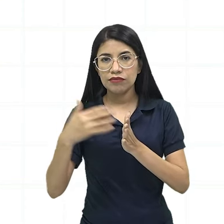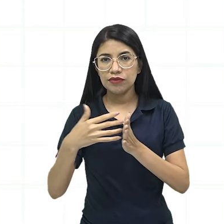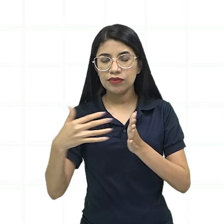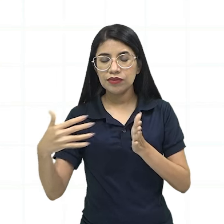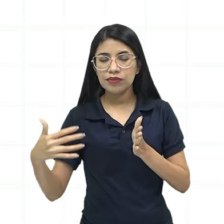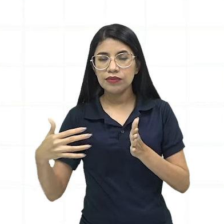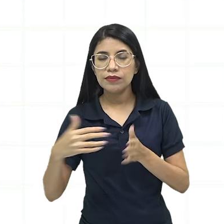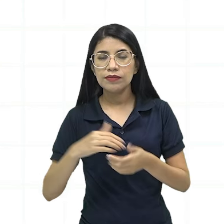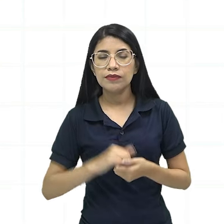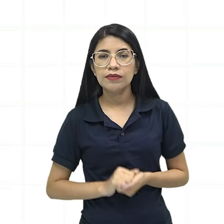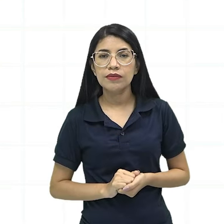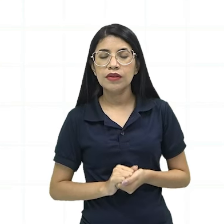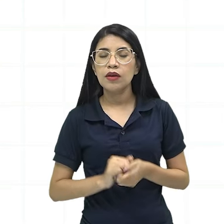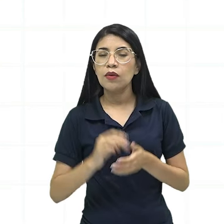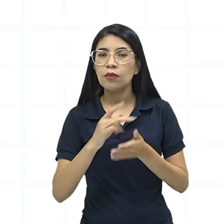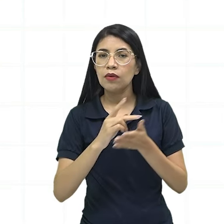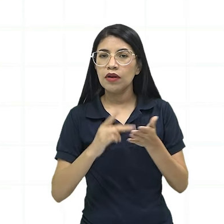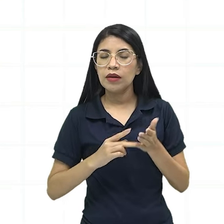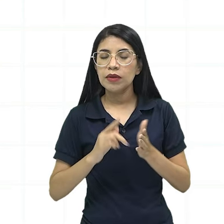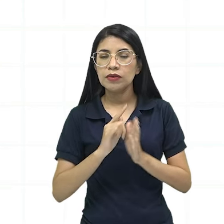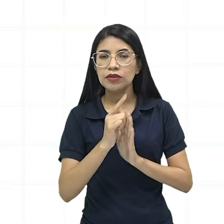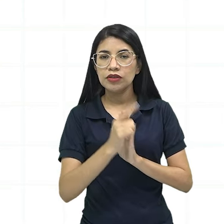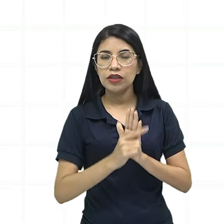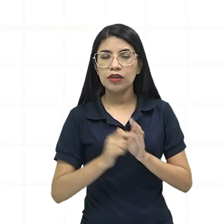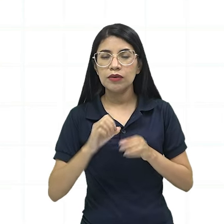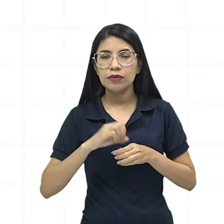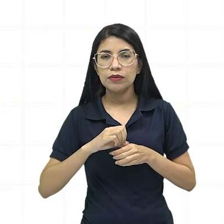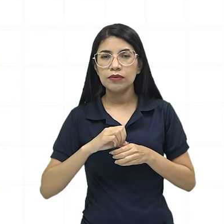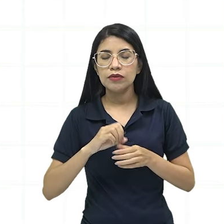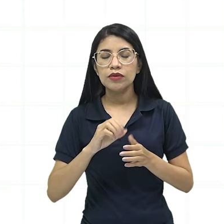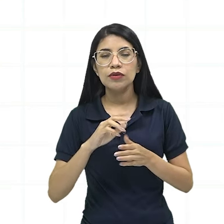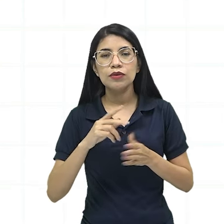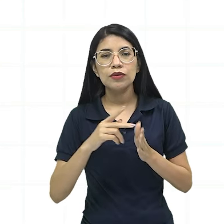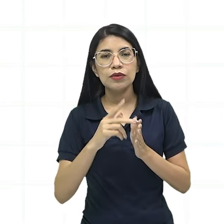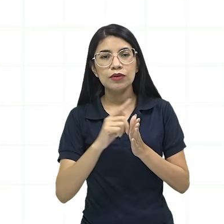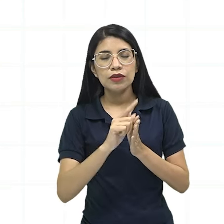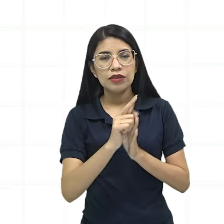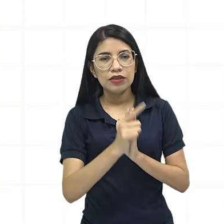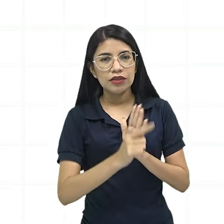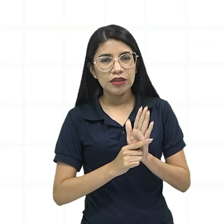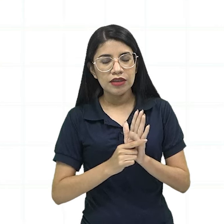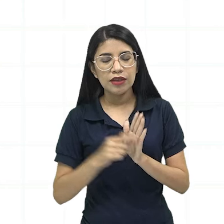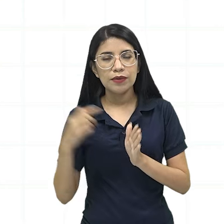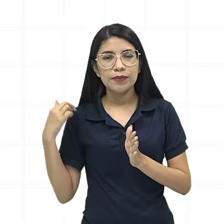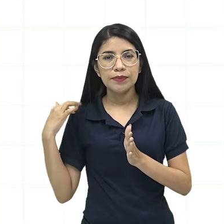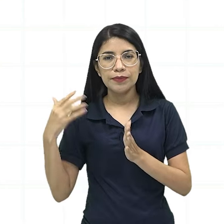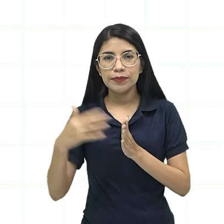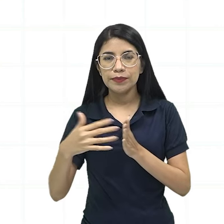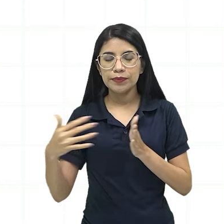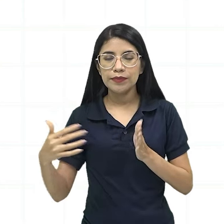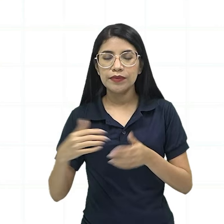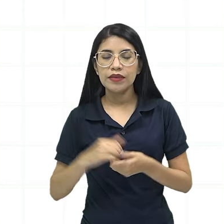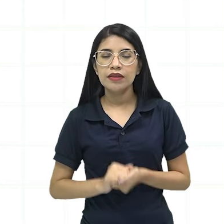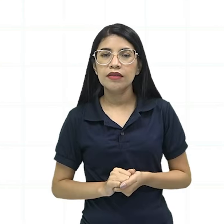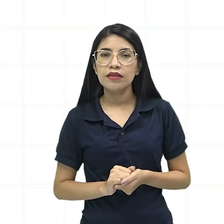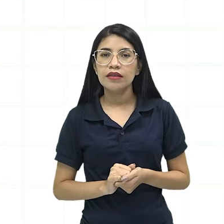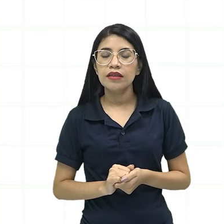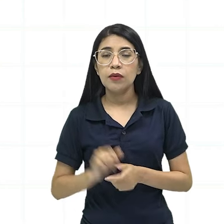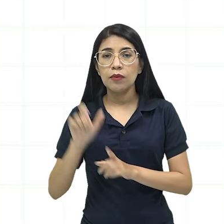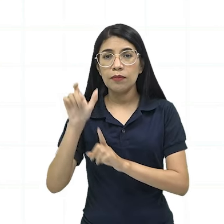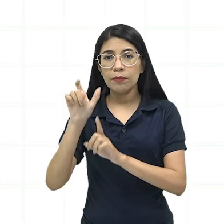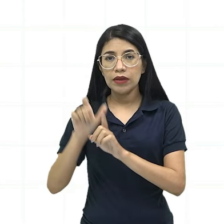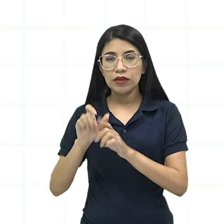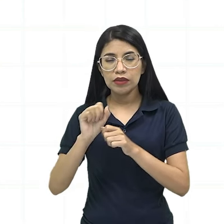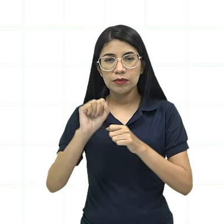exemplo de poema do gênero lírico, do gênero épico. Né? Você tem a aventura do herói,